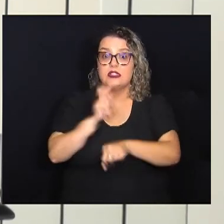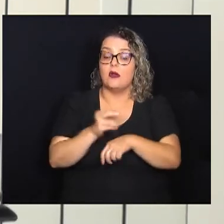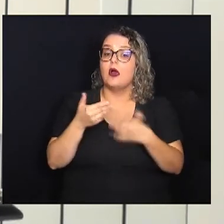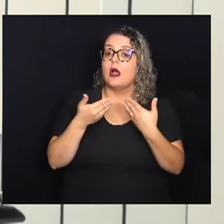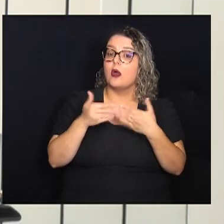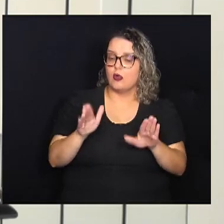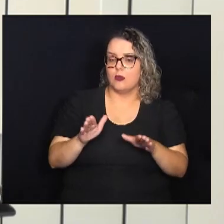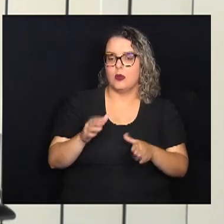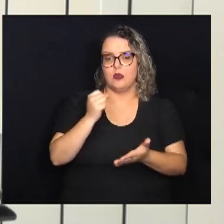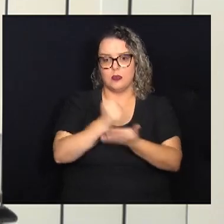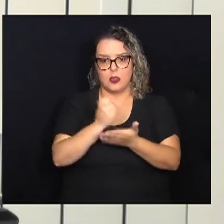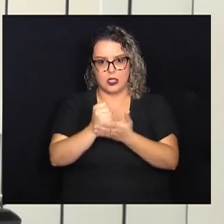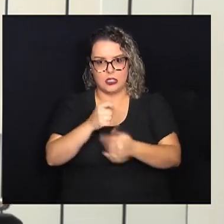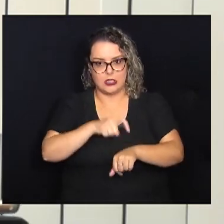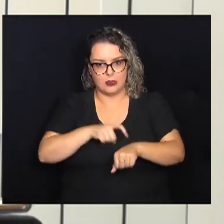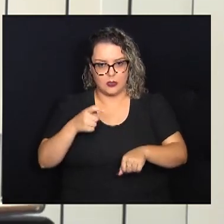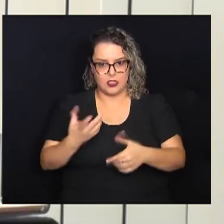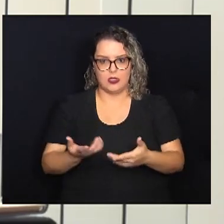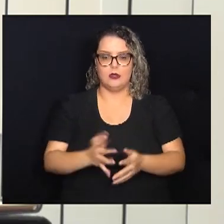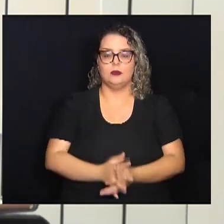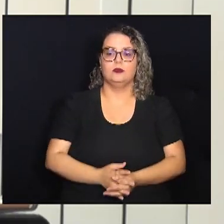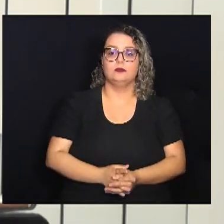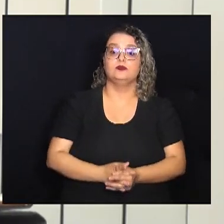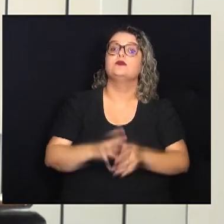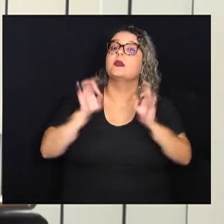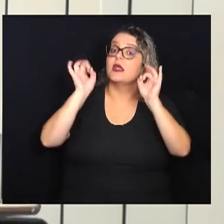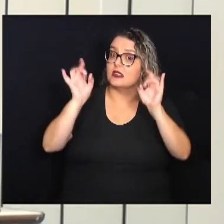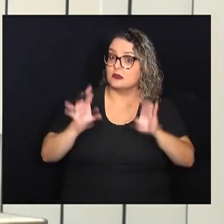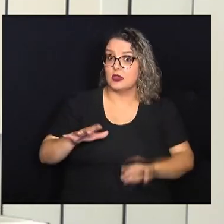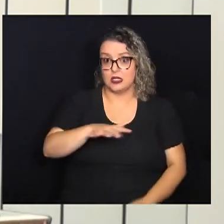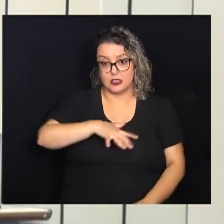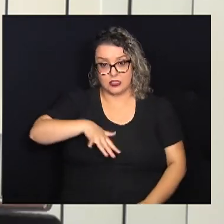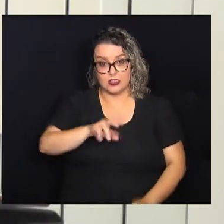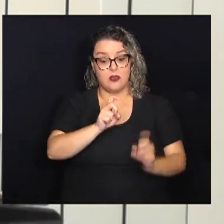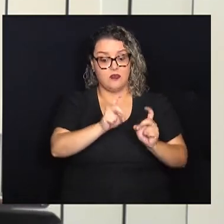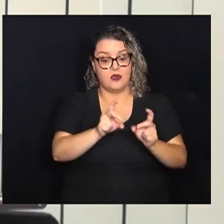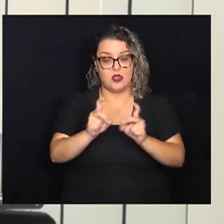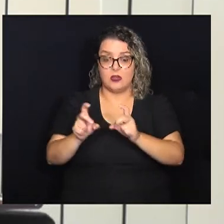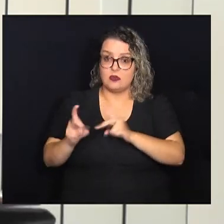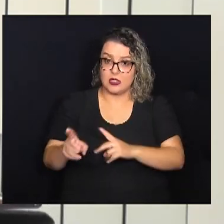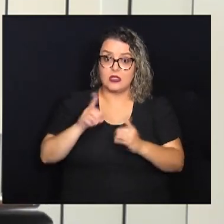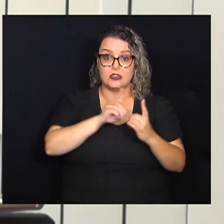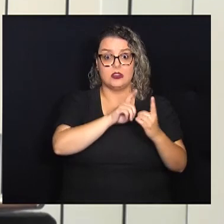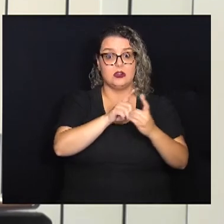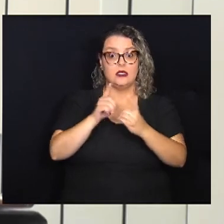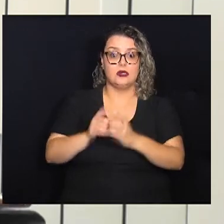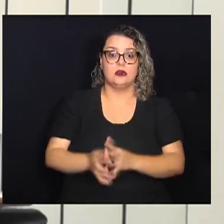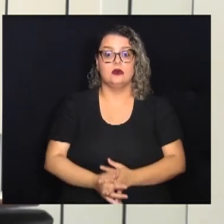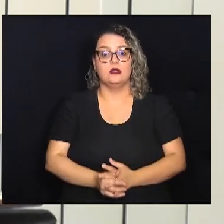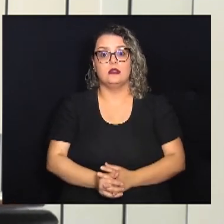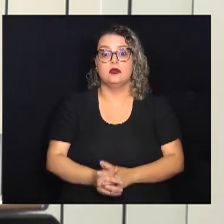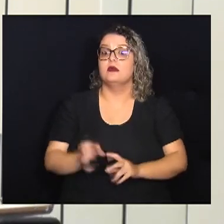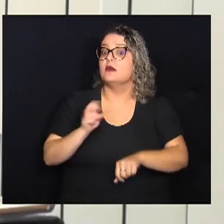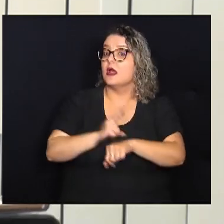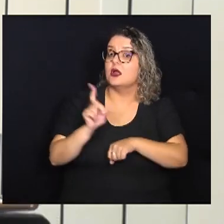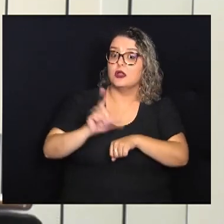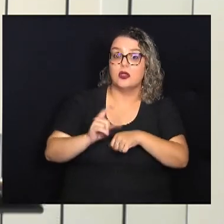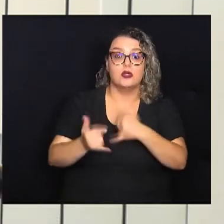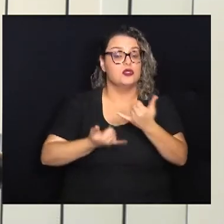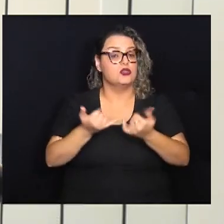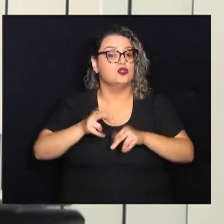para contratação temporária, especialmente nas áreas de vendas e atendimento. São vagas em lojas de